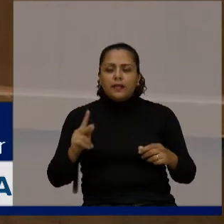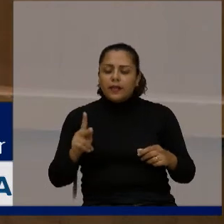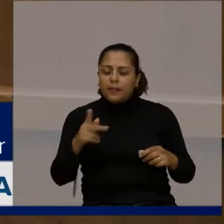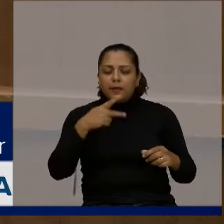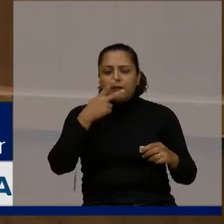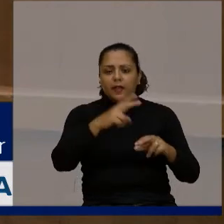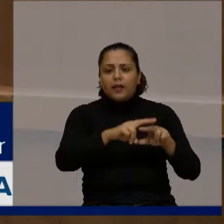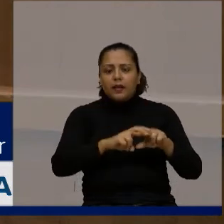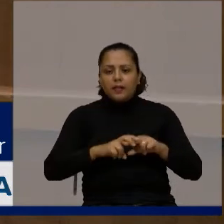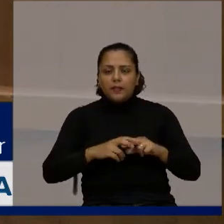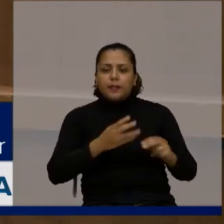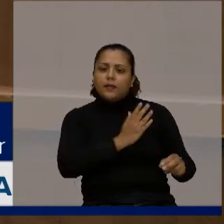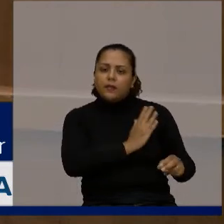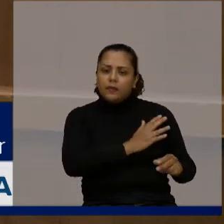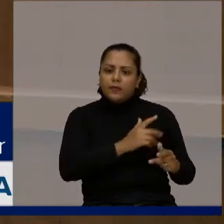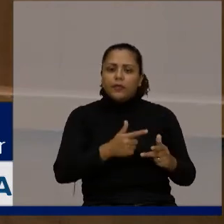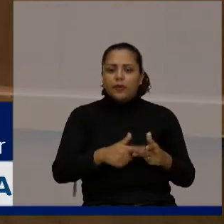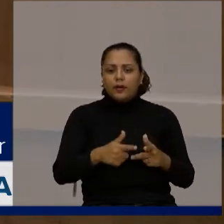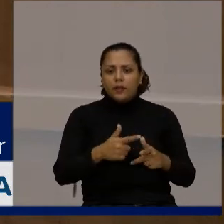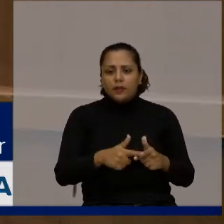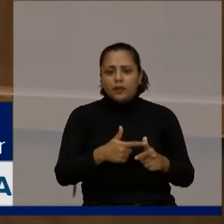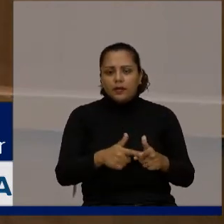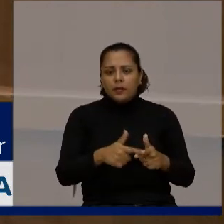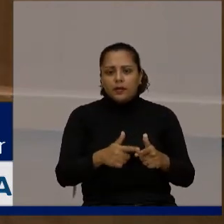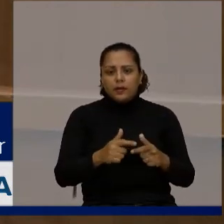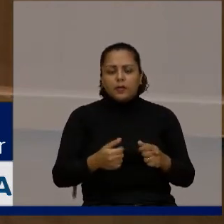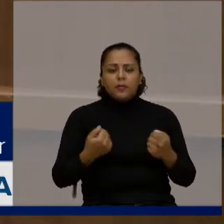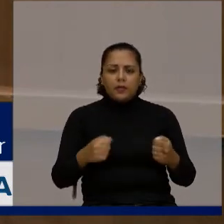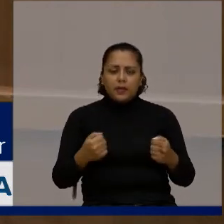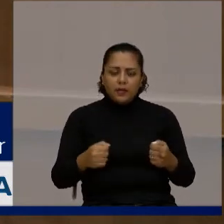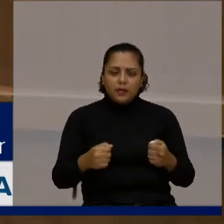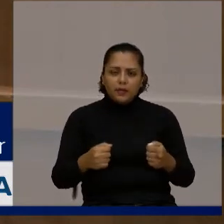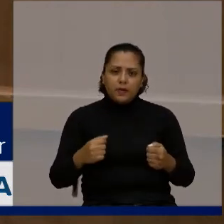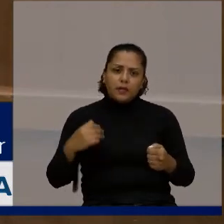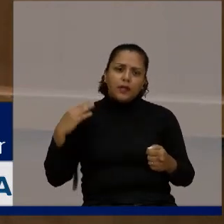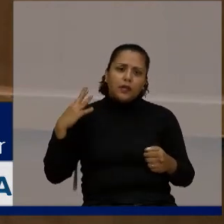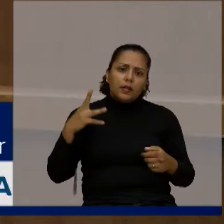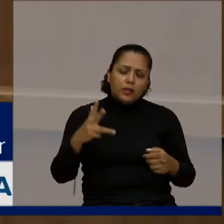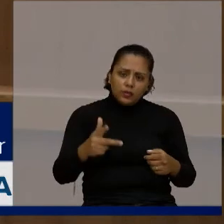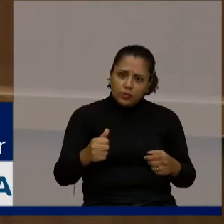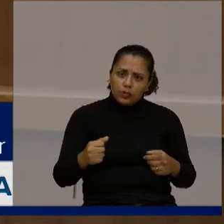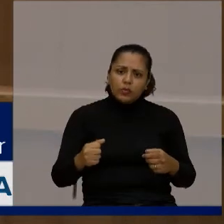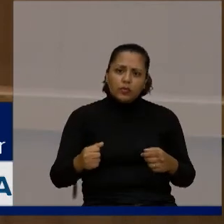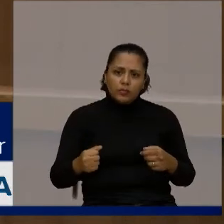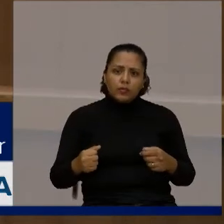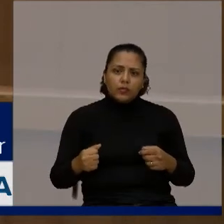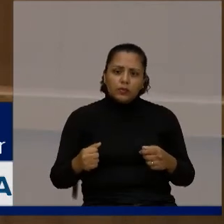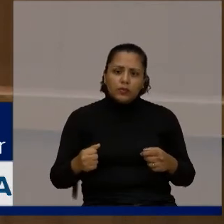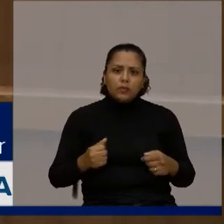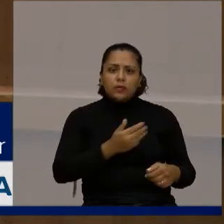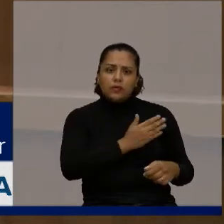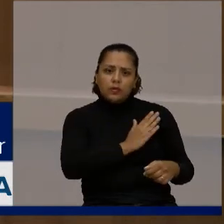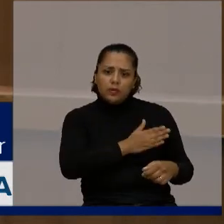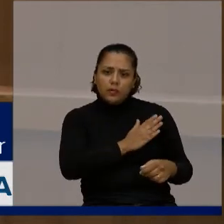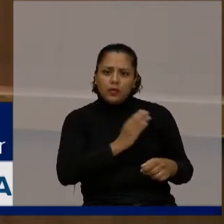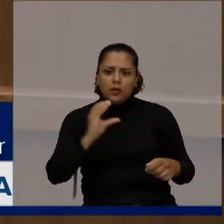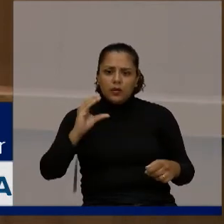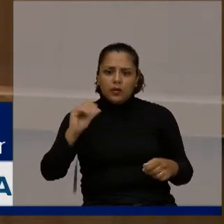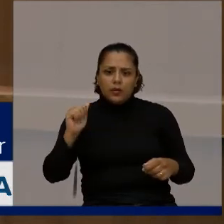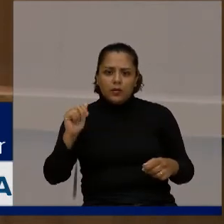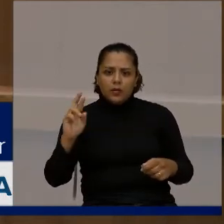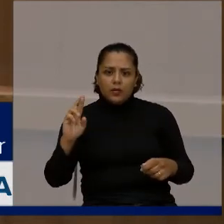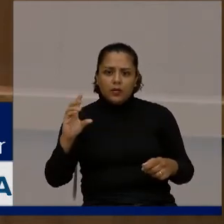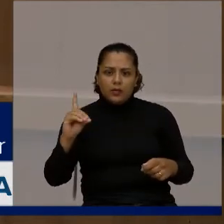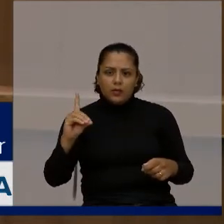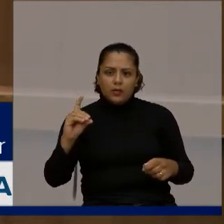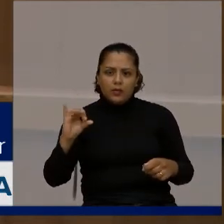por outros órgãos públicos e também da classe de cardiologia de São José dos Campos. Tá? Parece